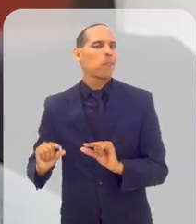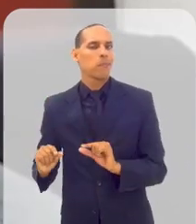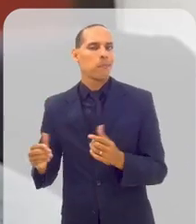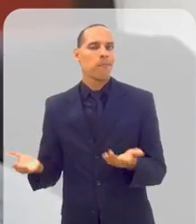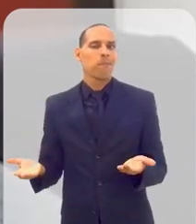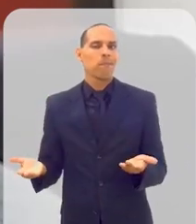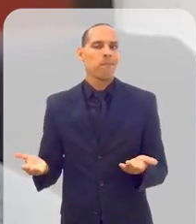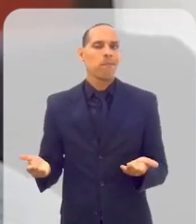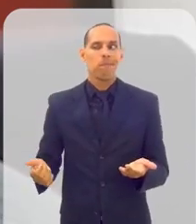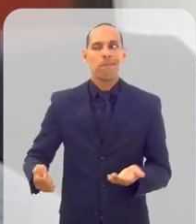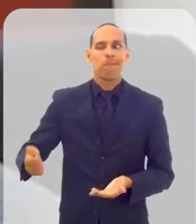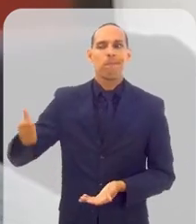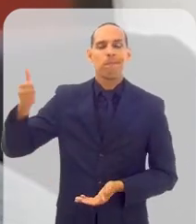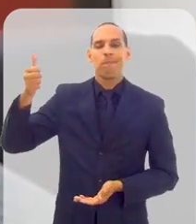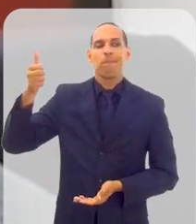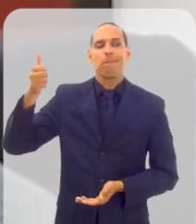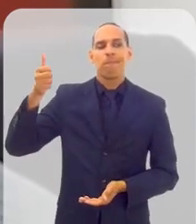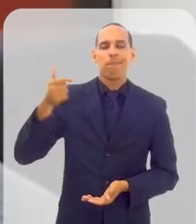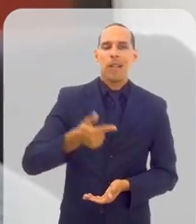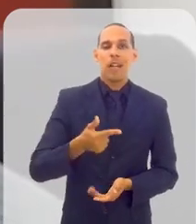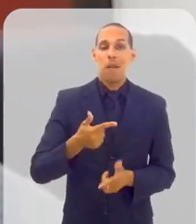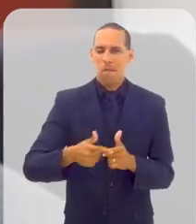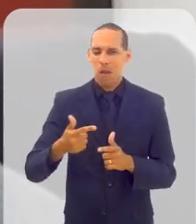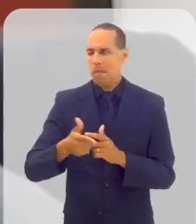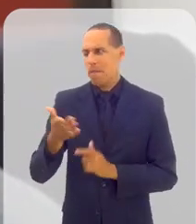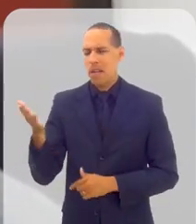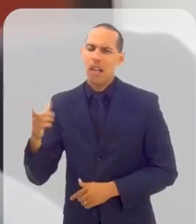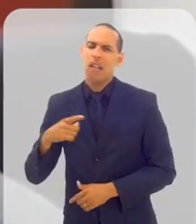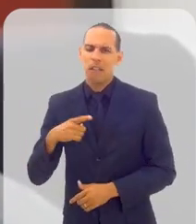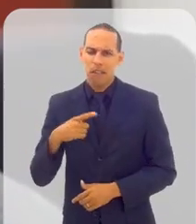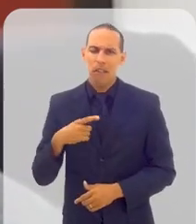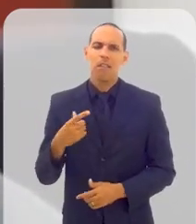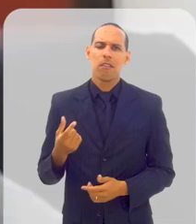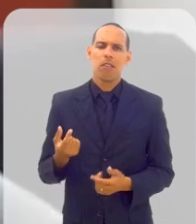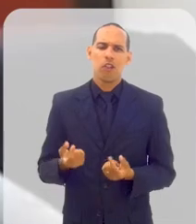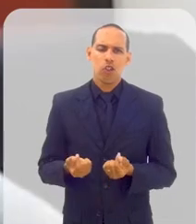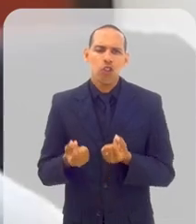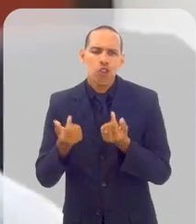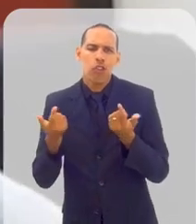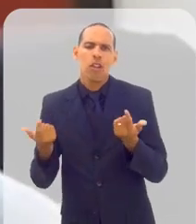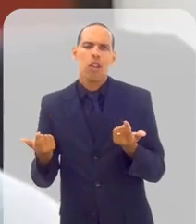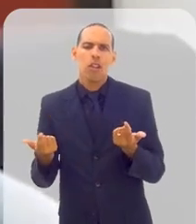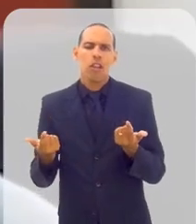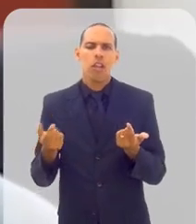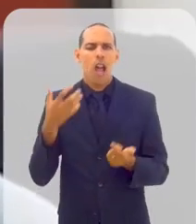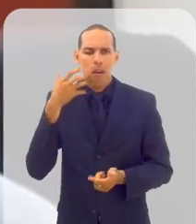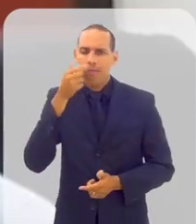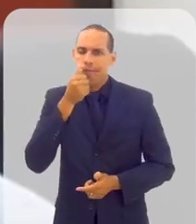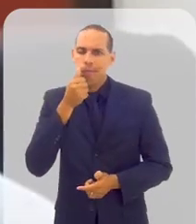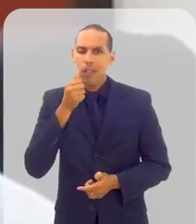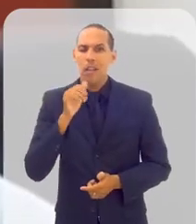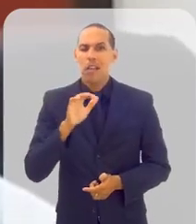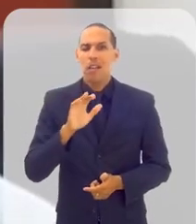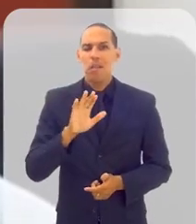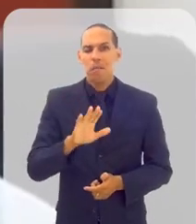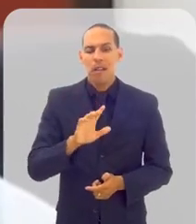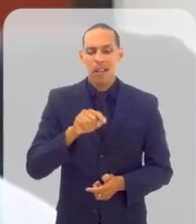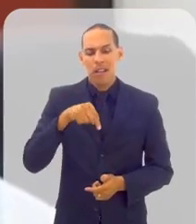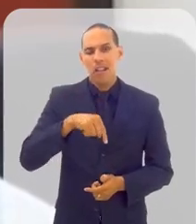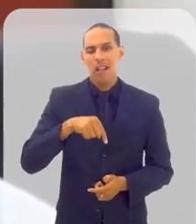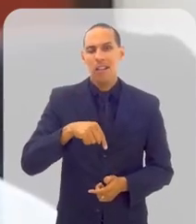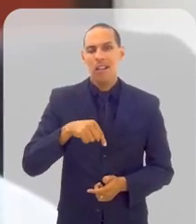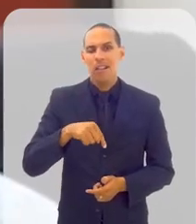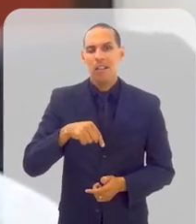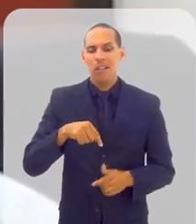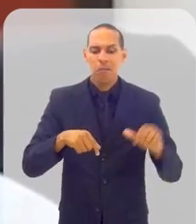Estão, vamos dizer assim, com problemas de faturamento, com problemas de margem de lucro. Isso faz com